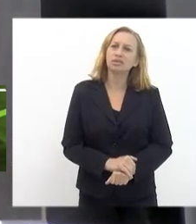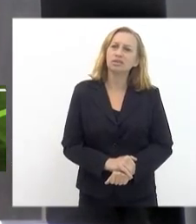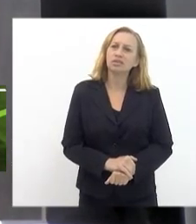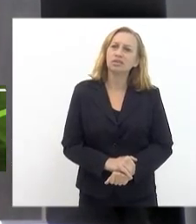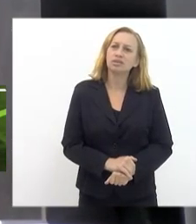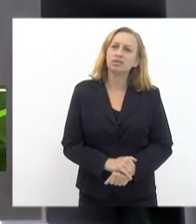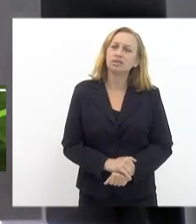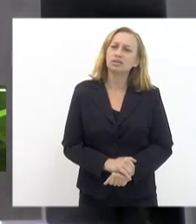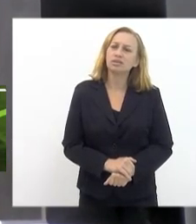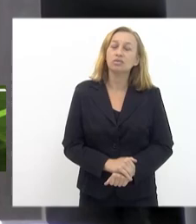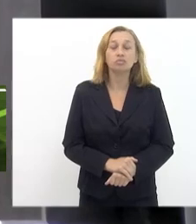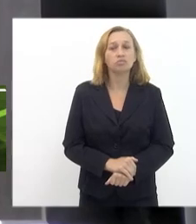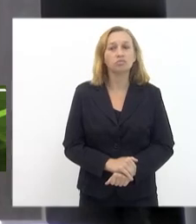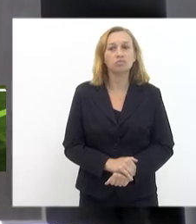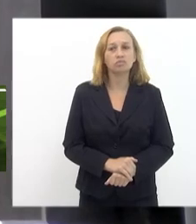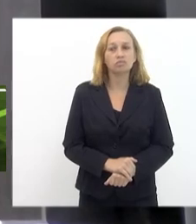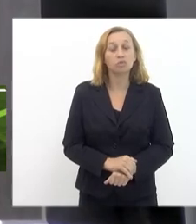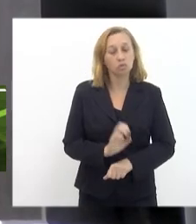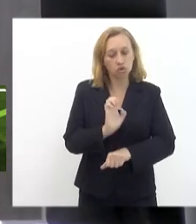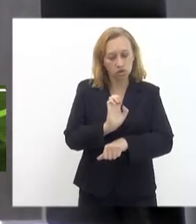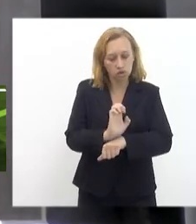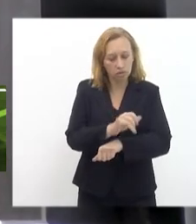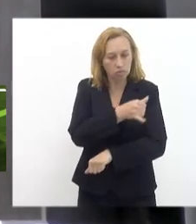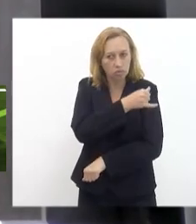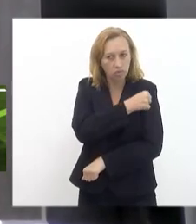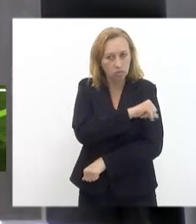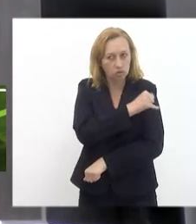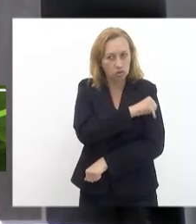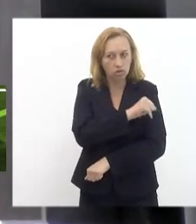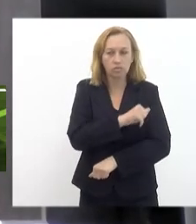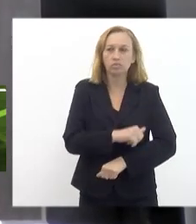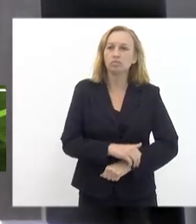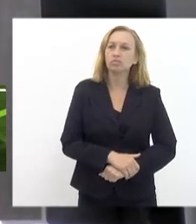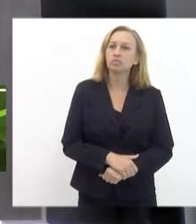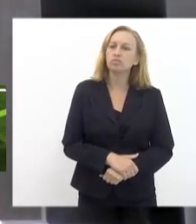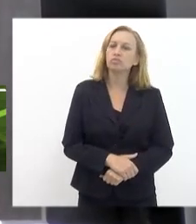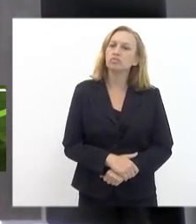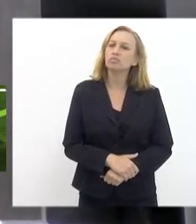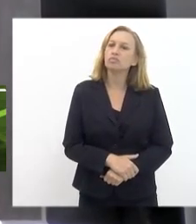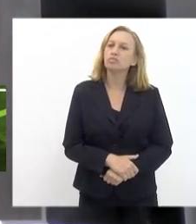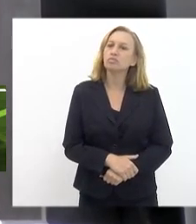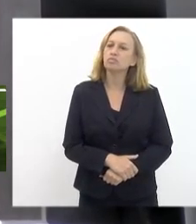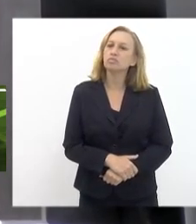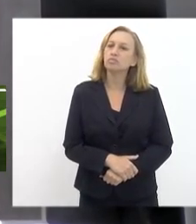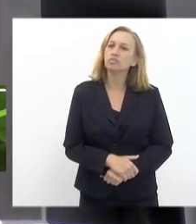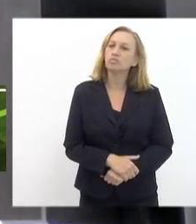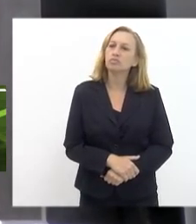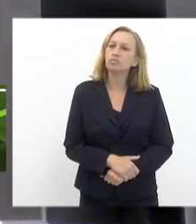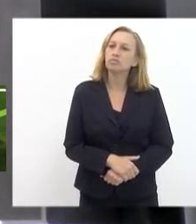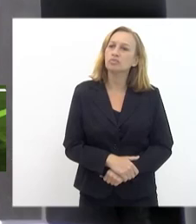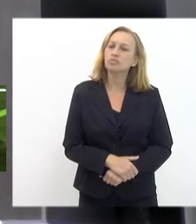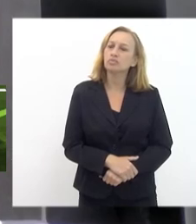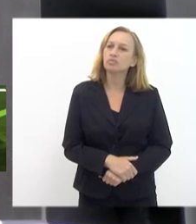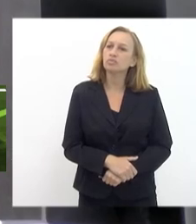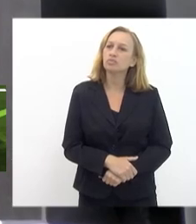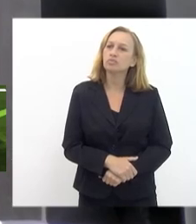eu considero Estado do Rio de Janeiro diz